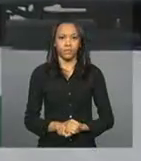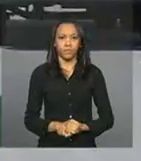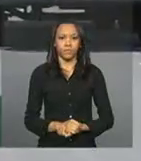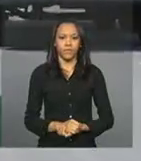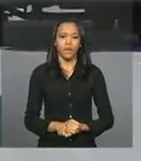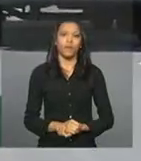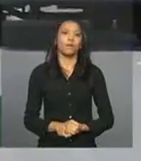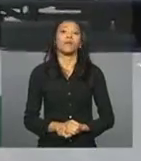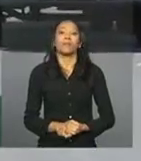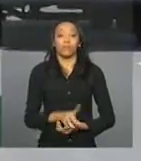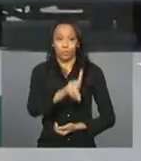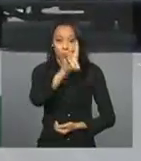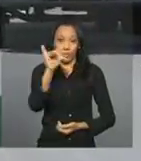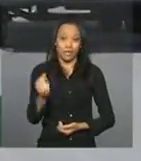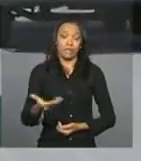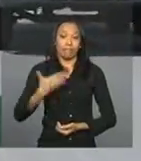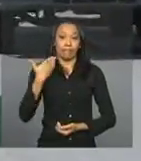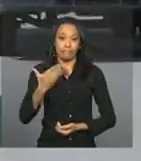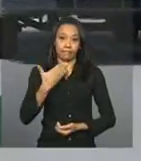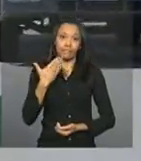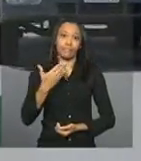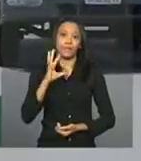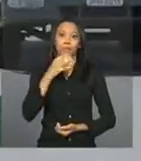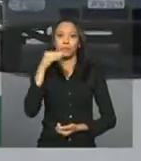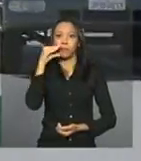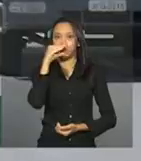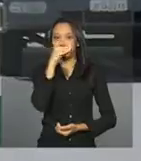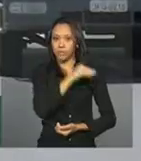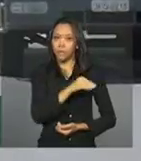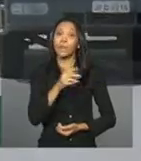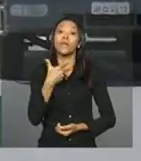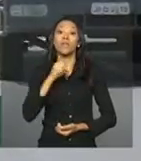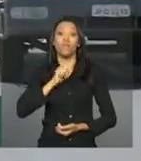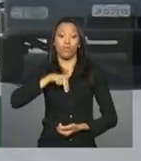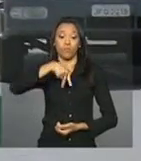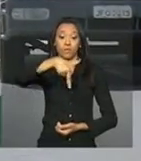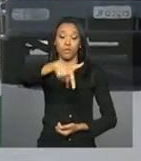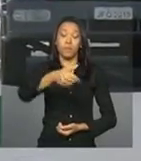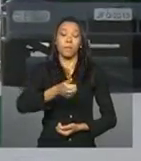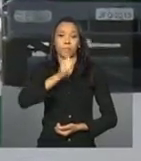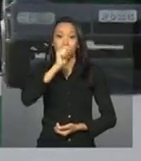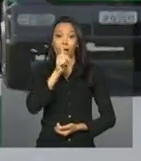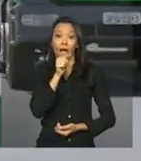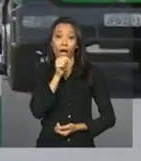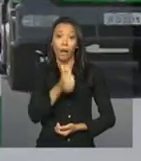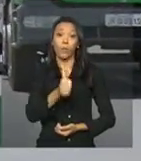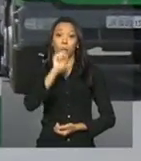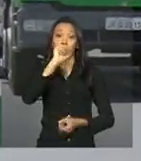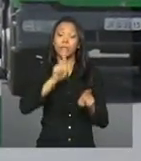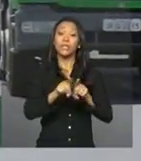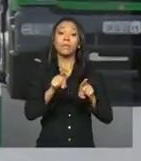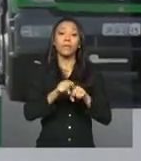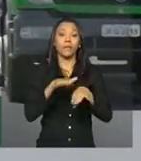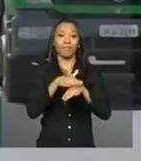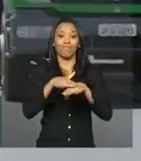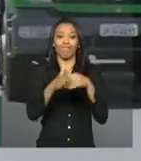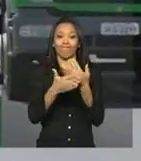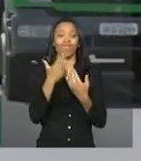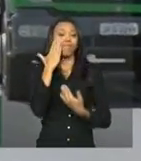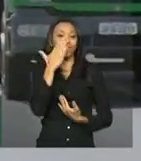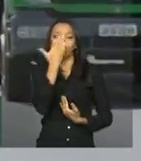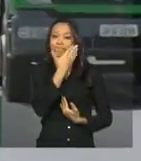Muito quente o dia, né? É, quem está lá tem que levar protetor solar, beber muita água, se proteger.